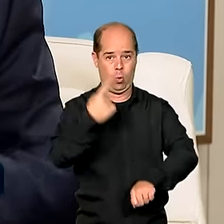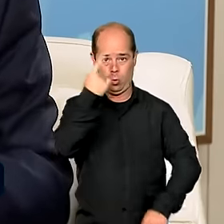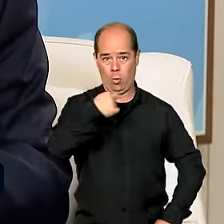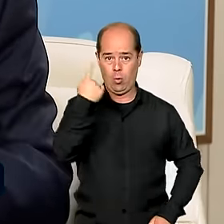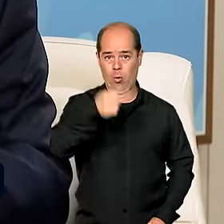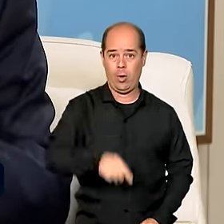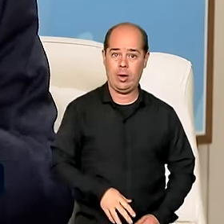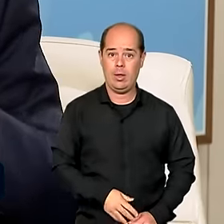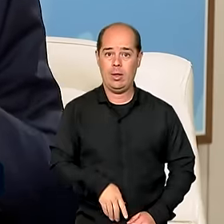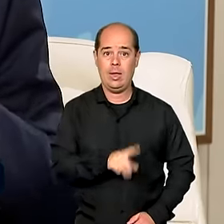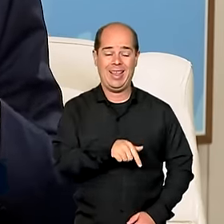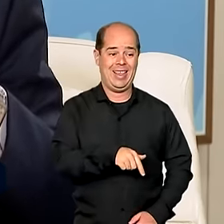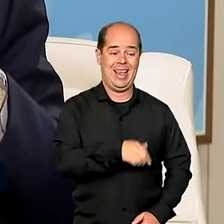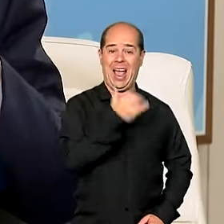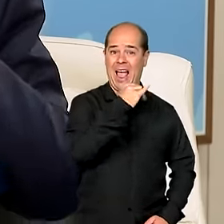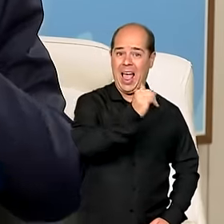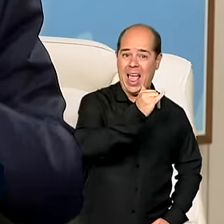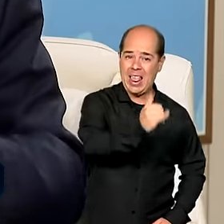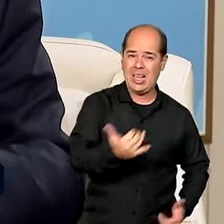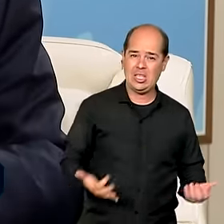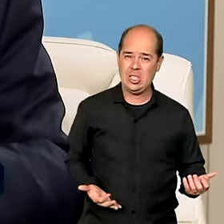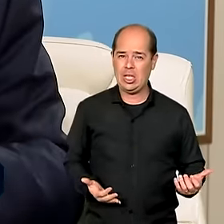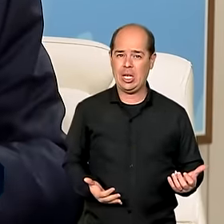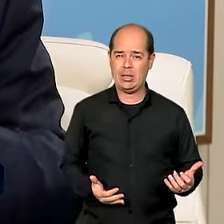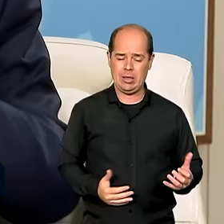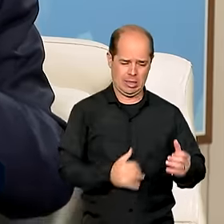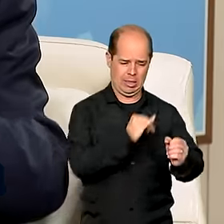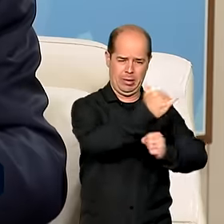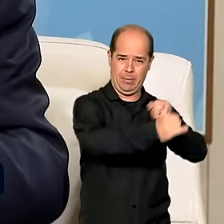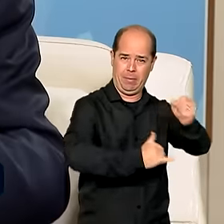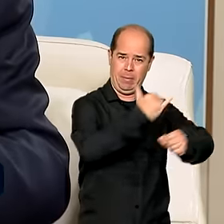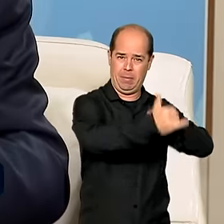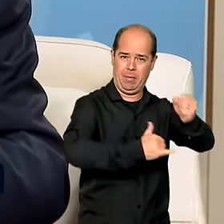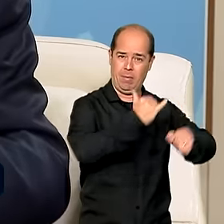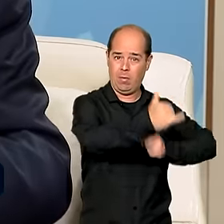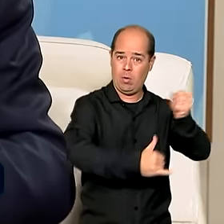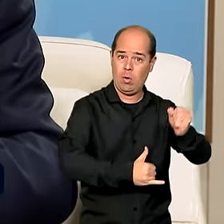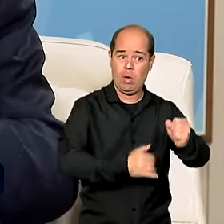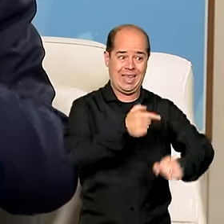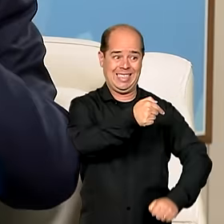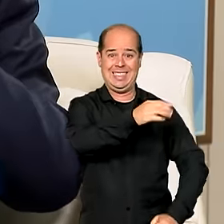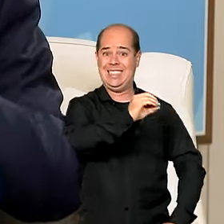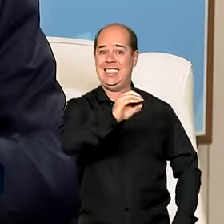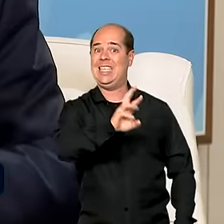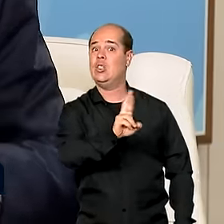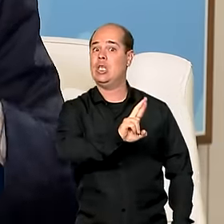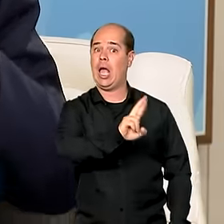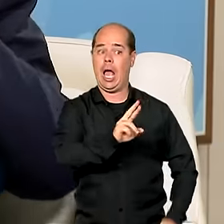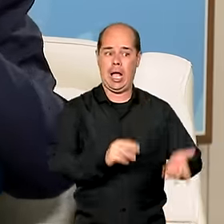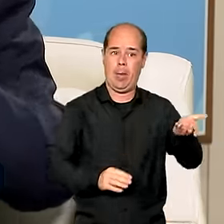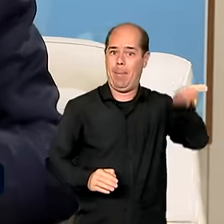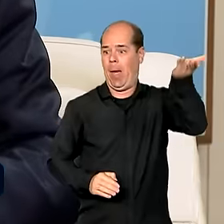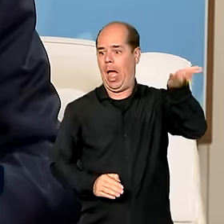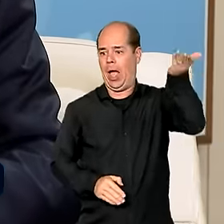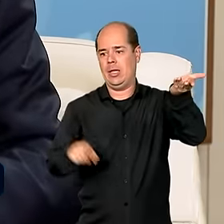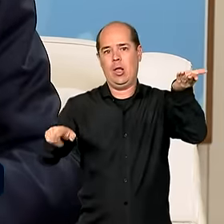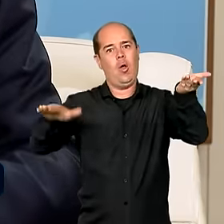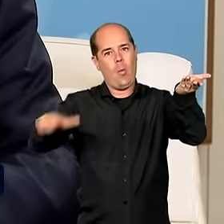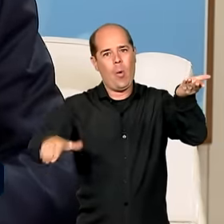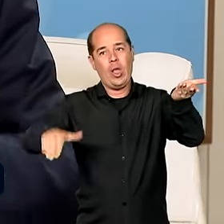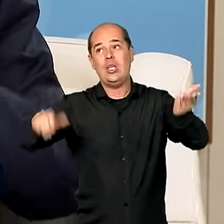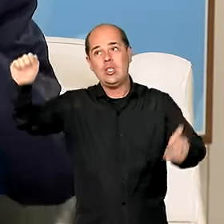f fou a mais barata agora nós queremos fabricar as placas no Brasil então é a Neo